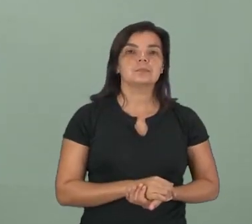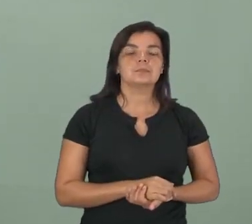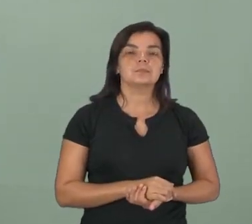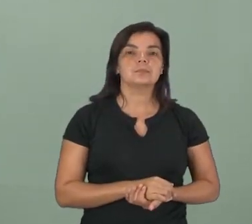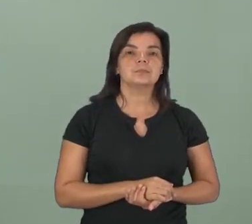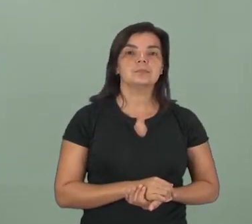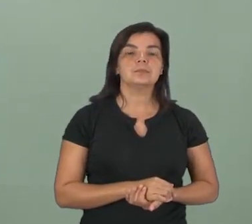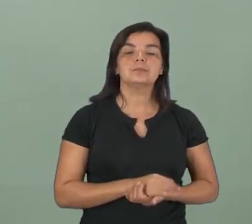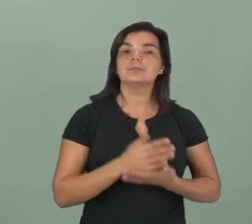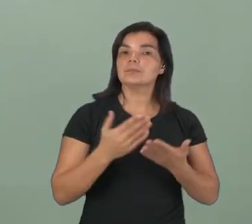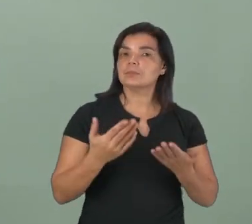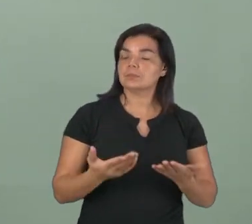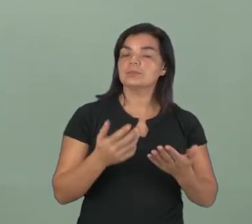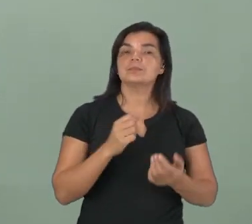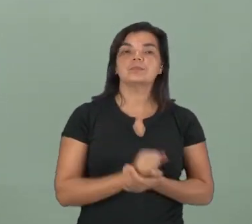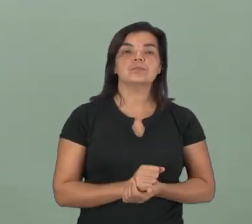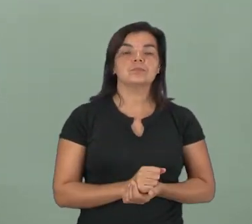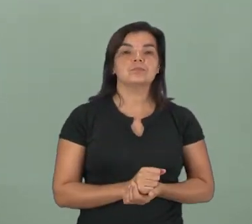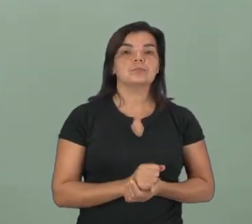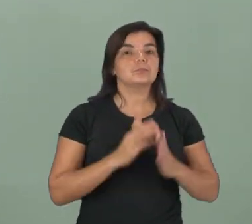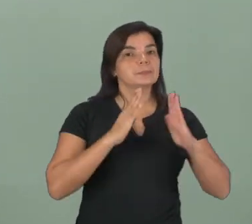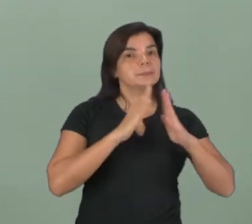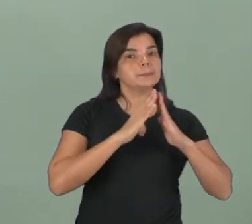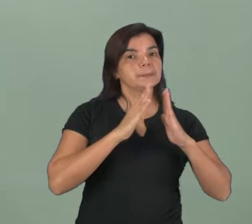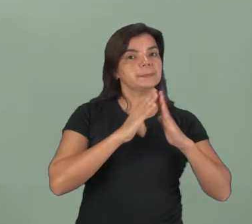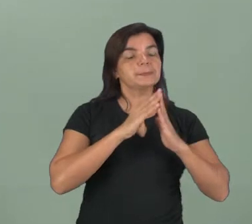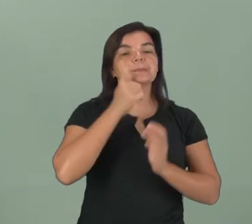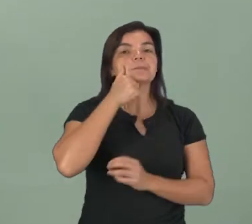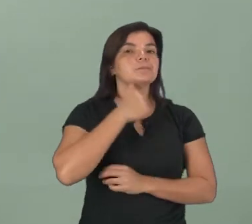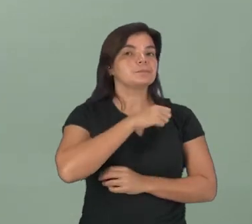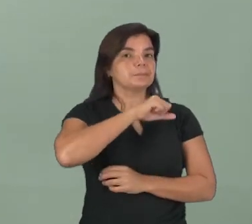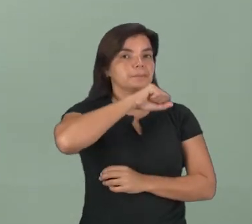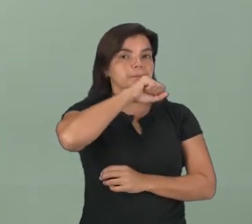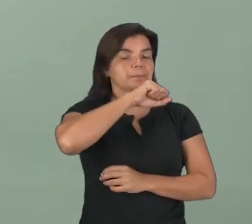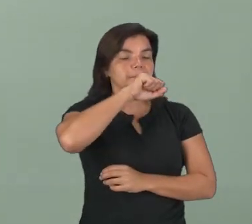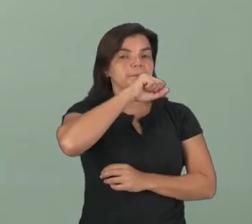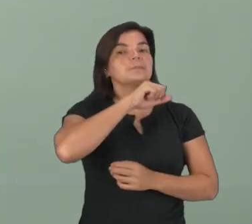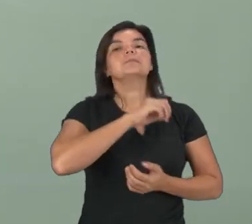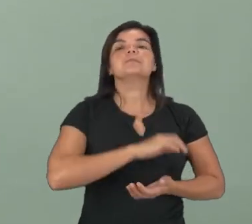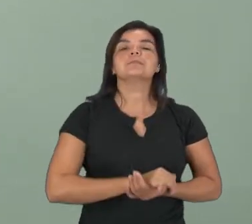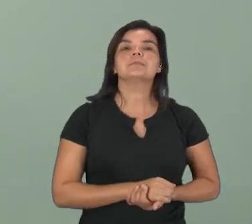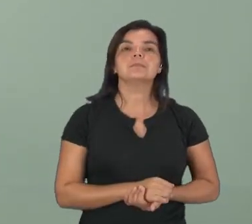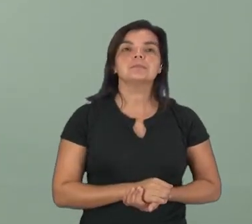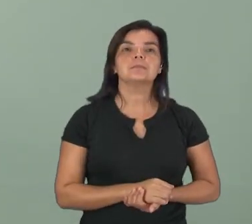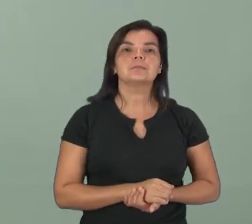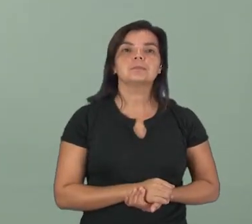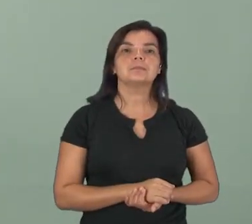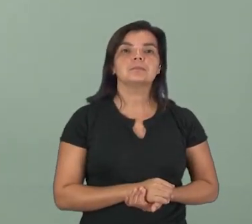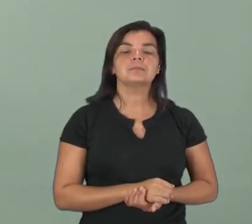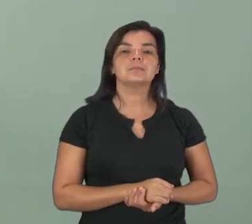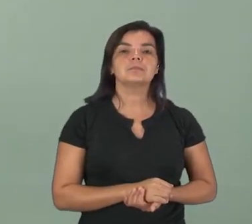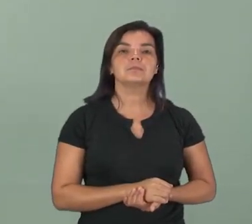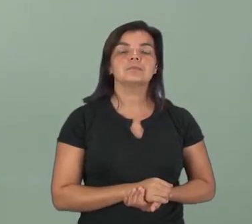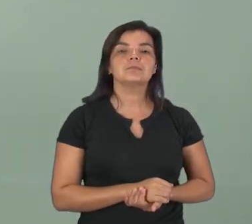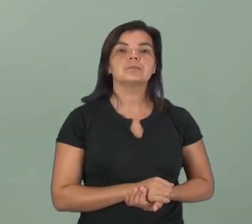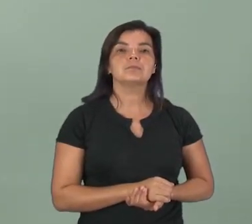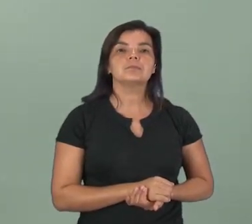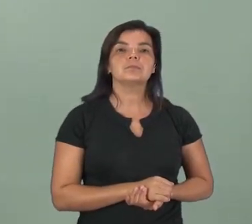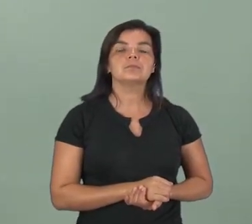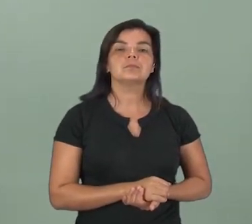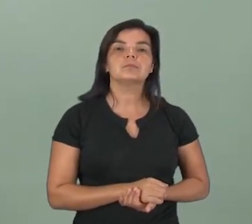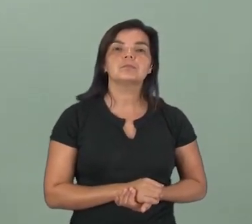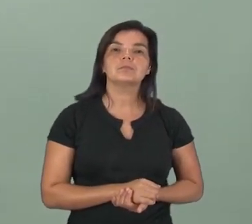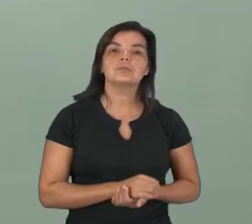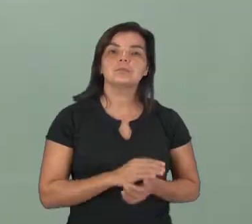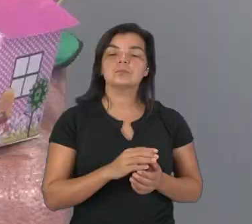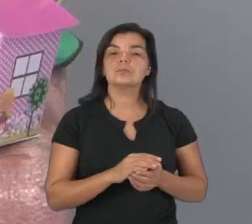A Chapeuzinho saiu da casa da mamãe, não é mesmo? e passou